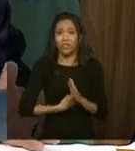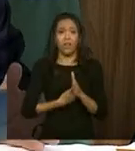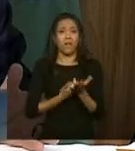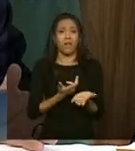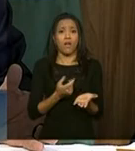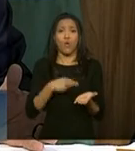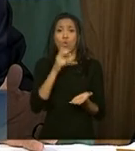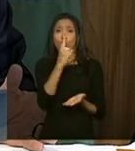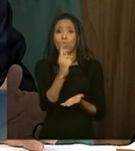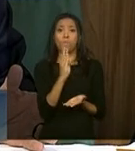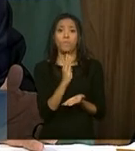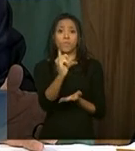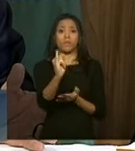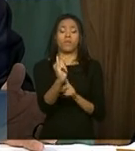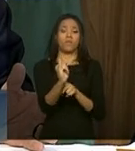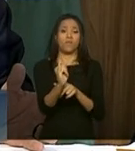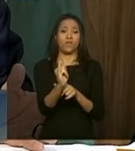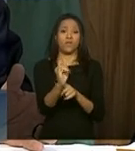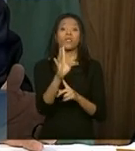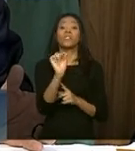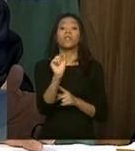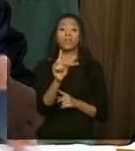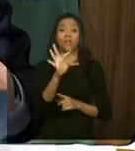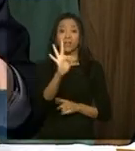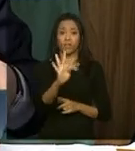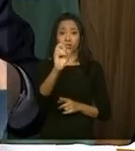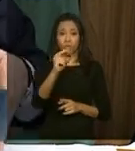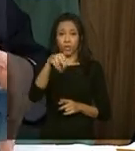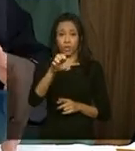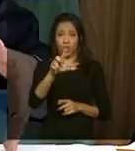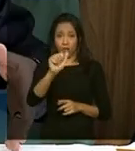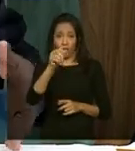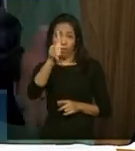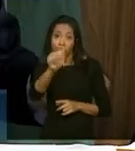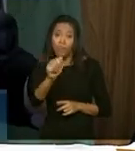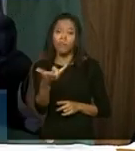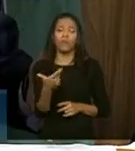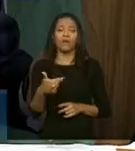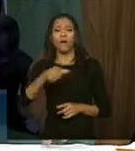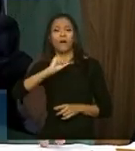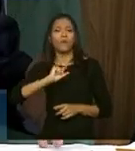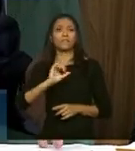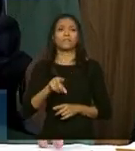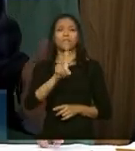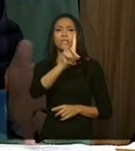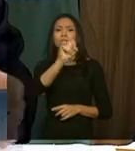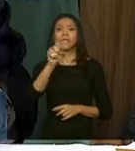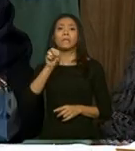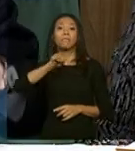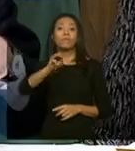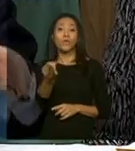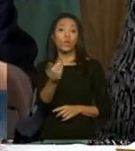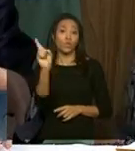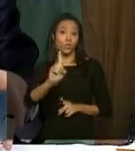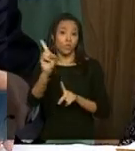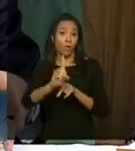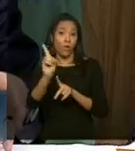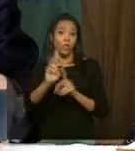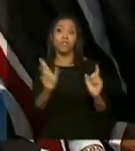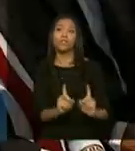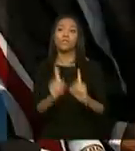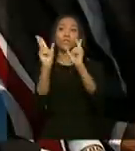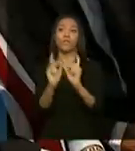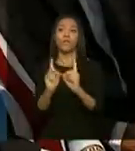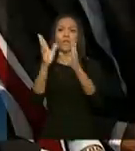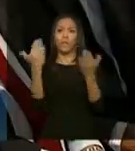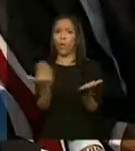chegando a 1 bilhão de toneladas movimentadas por ano. Há 10 anos atrás, nós faturávamos 100 milhões de dólares de exportação, de comércio exterior,